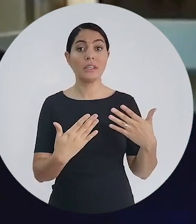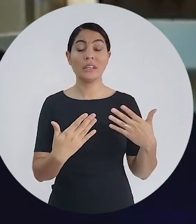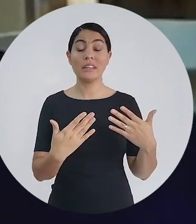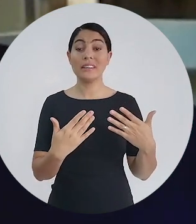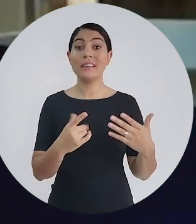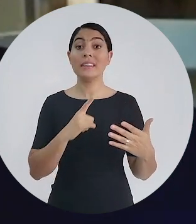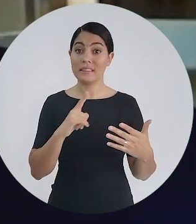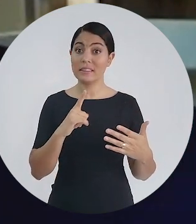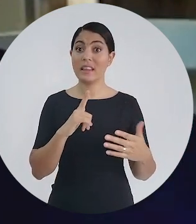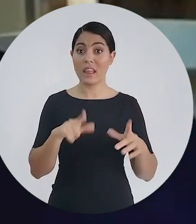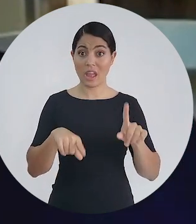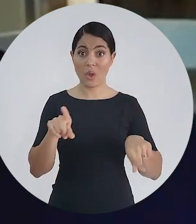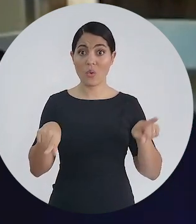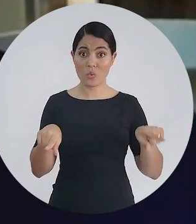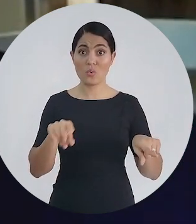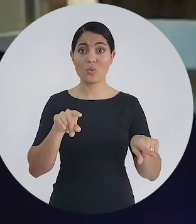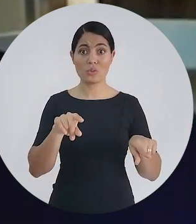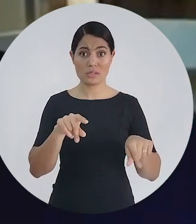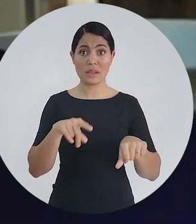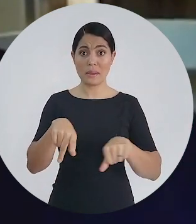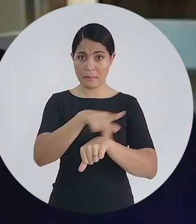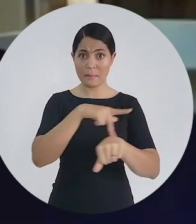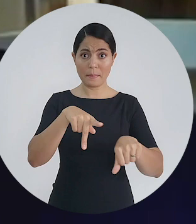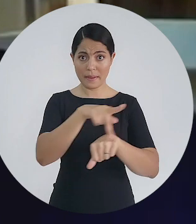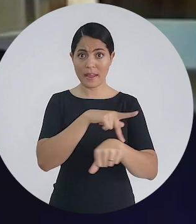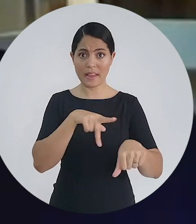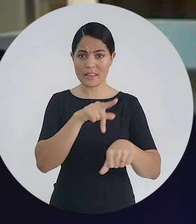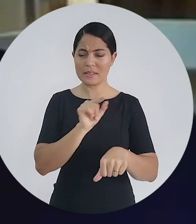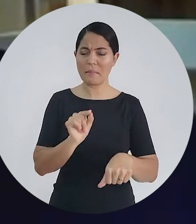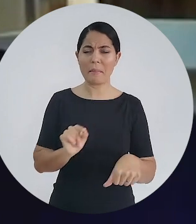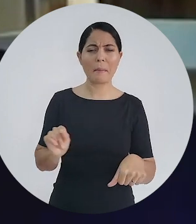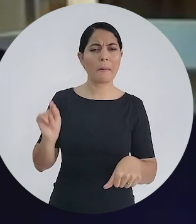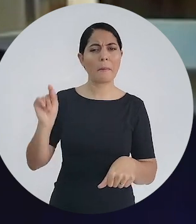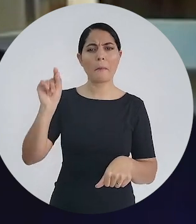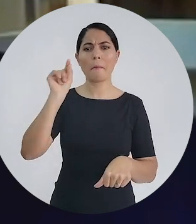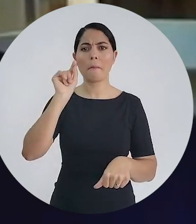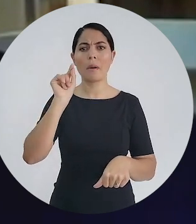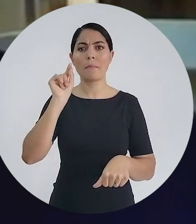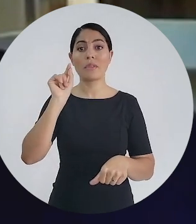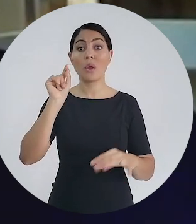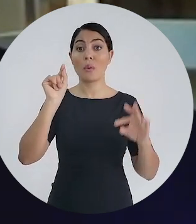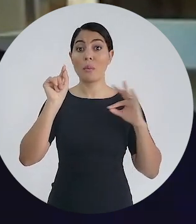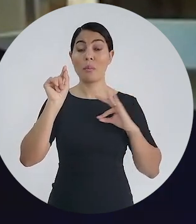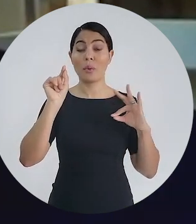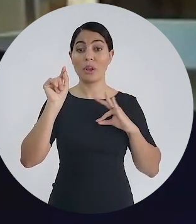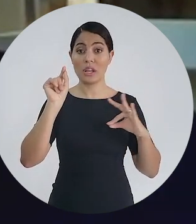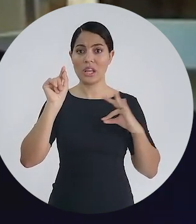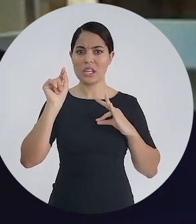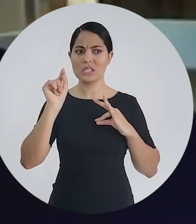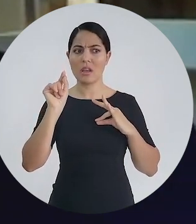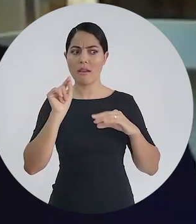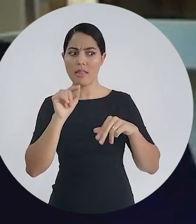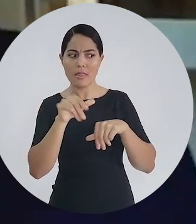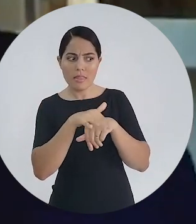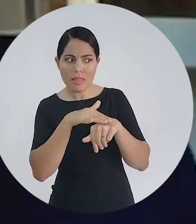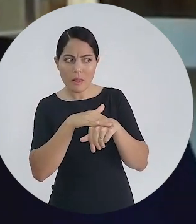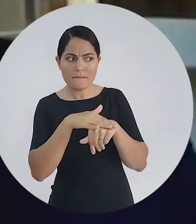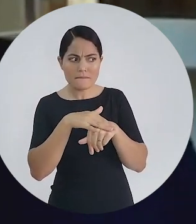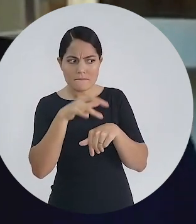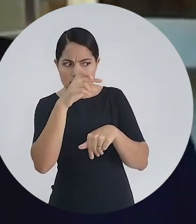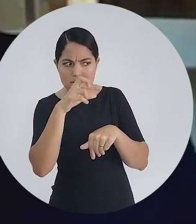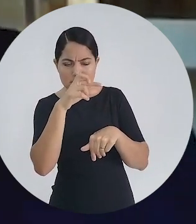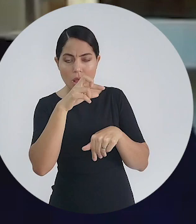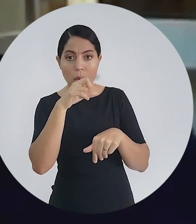é proibida de ouvir a conversa de um investigado com o seu advogado. Se ouve, é proibida de